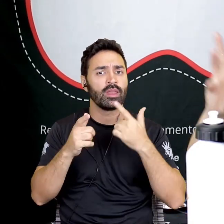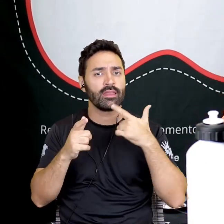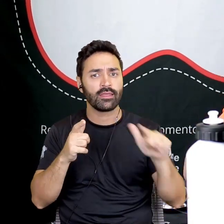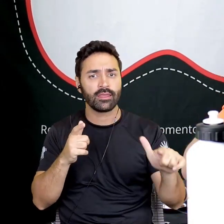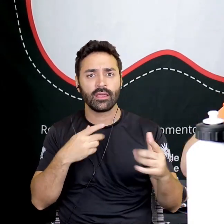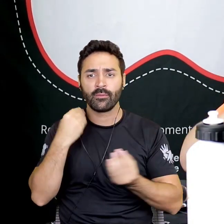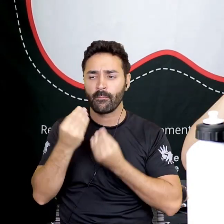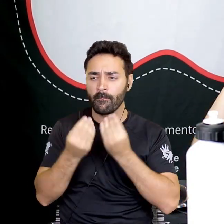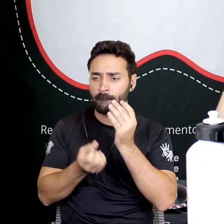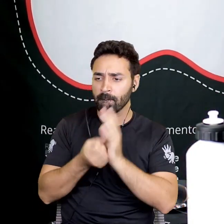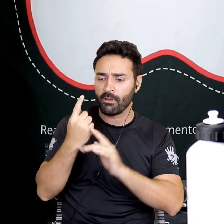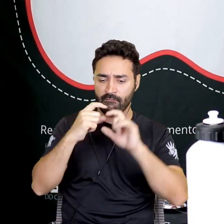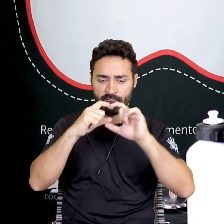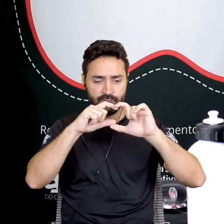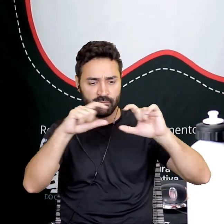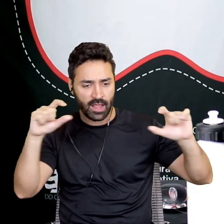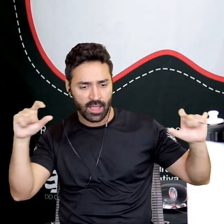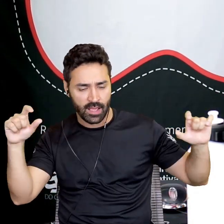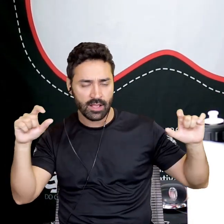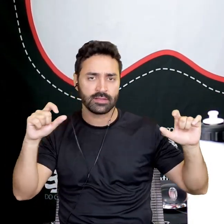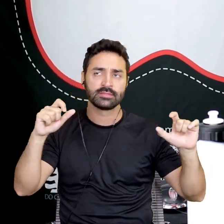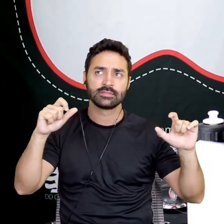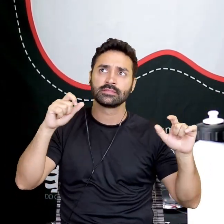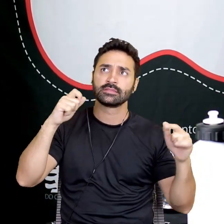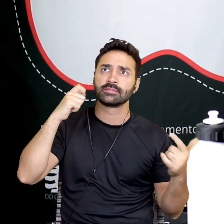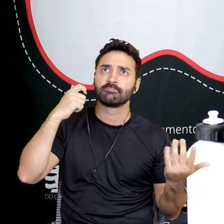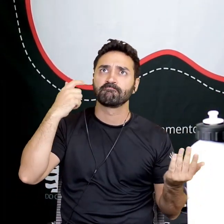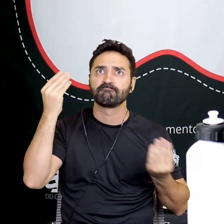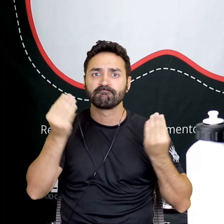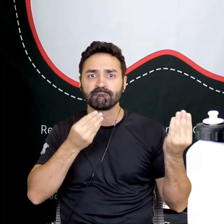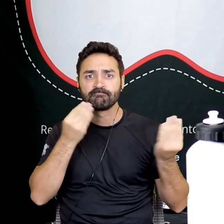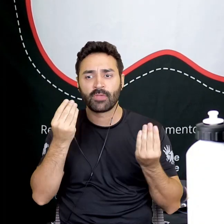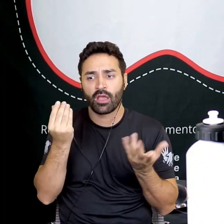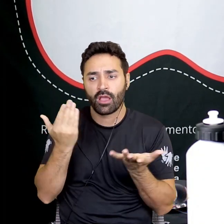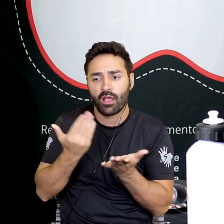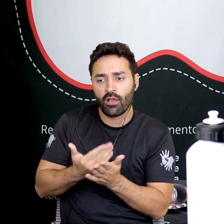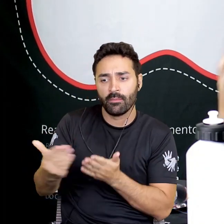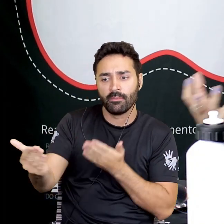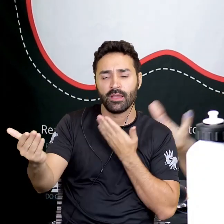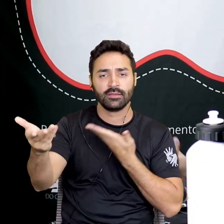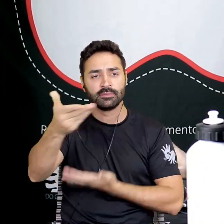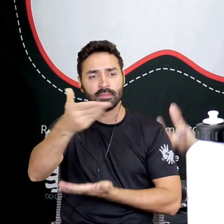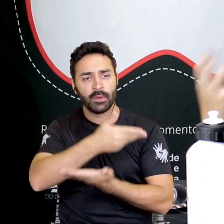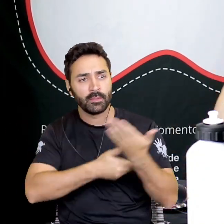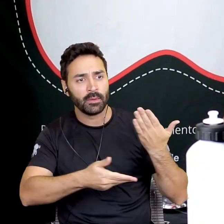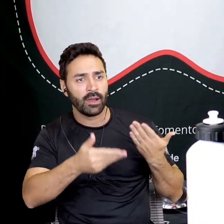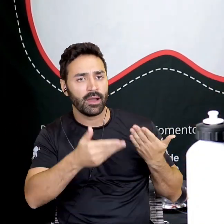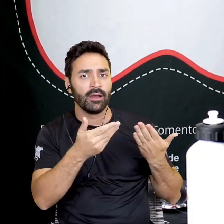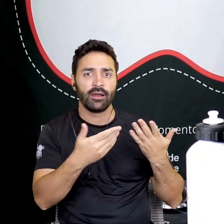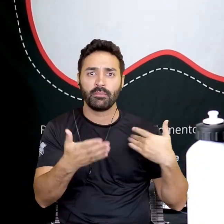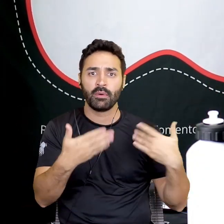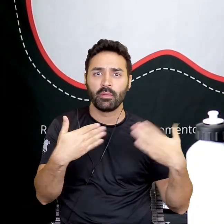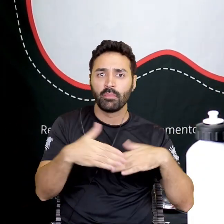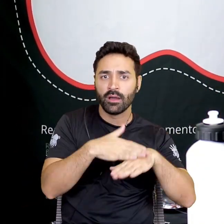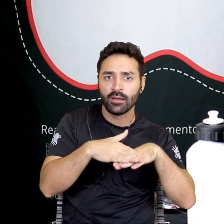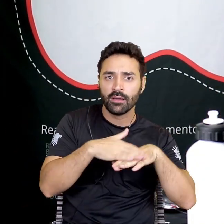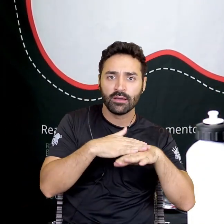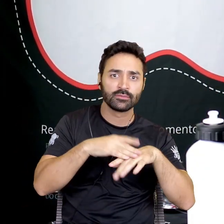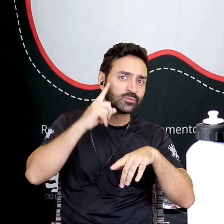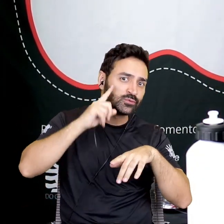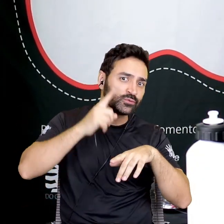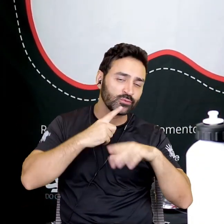vai criar frases, como é que a gente vai conseguir começar a interagir, conversar com pessoas surdas usando a língua de